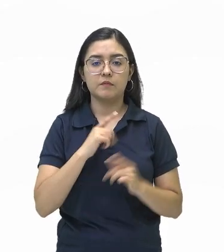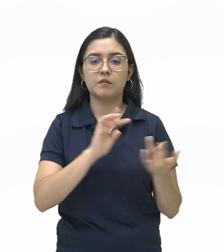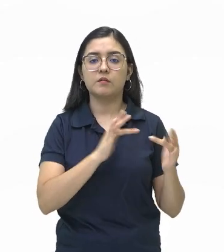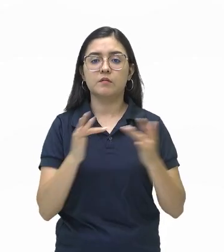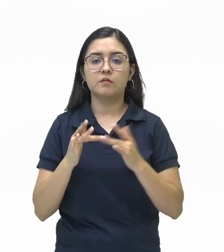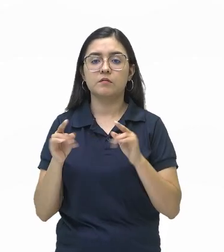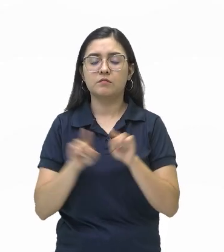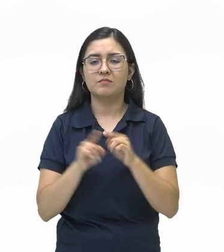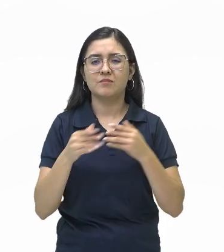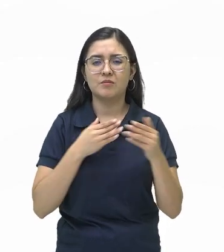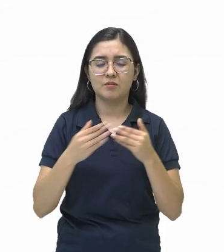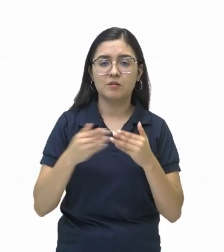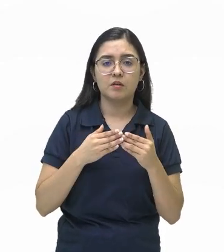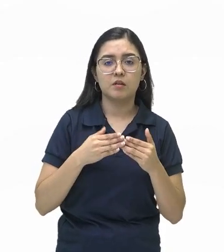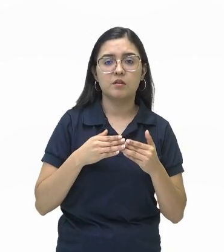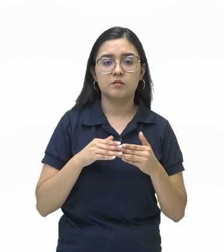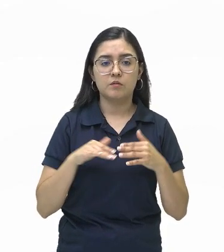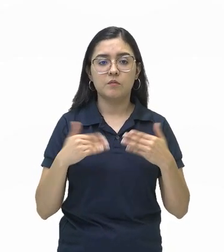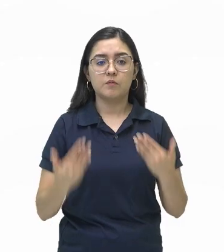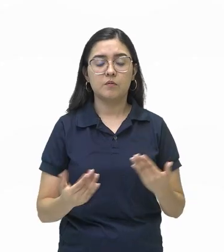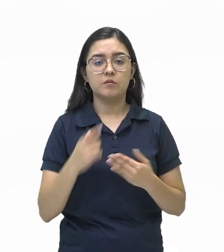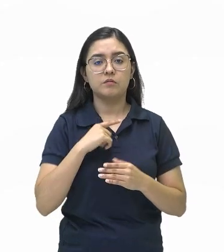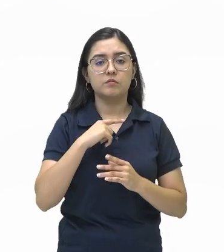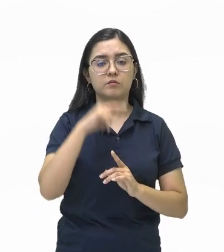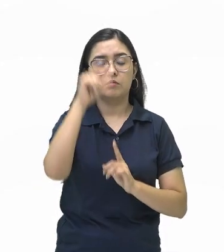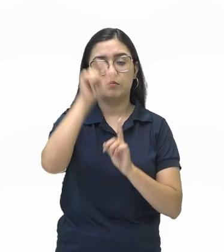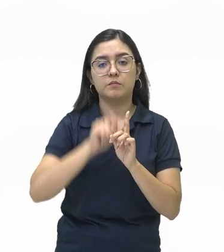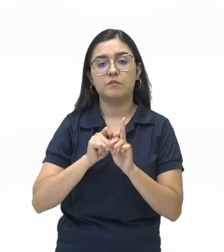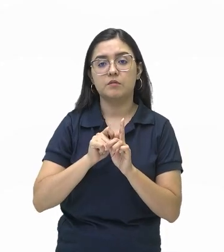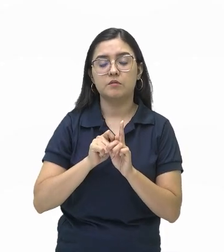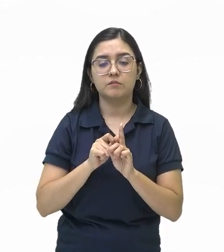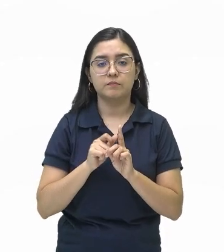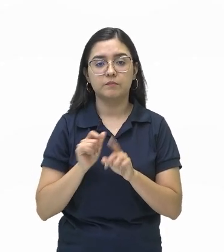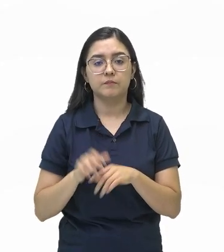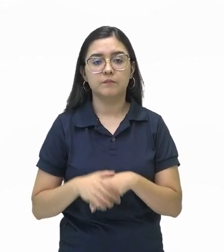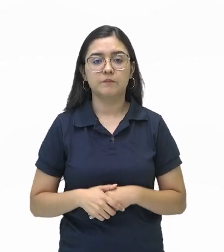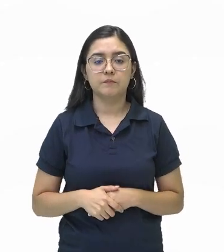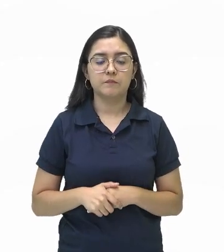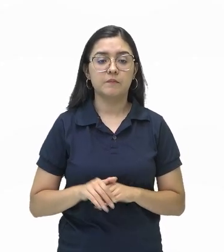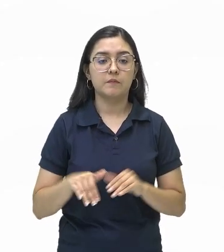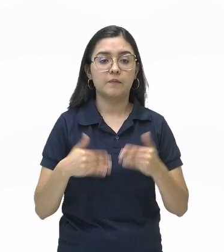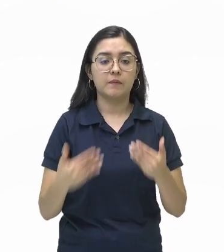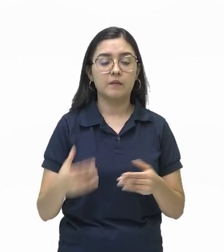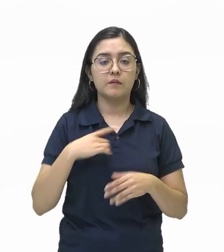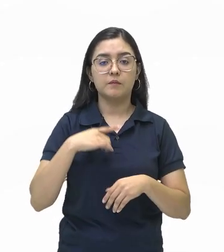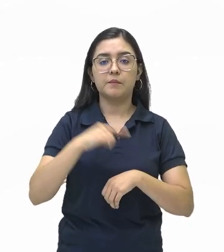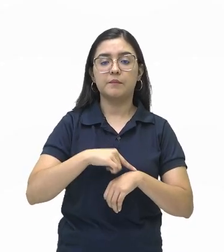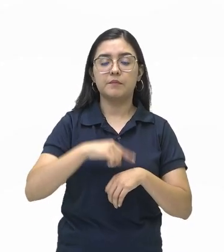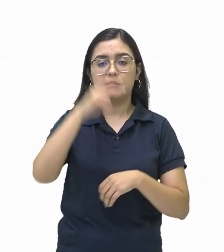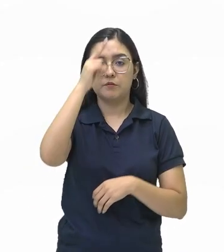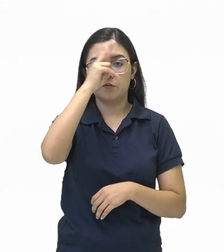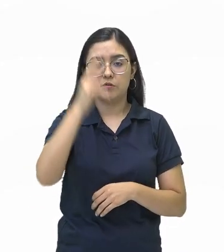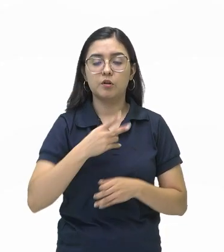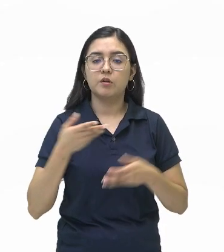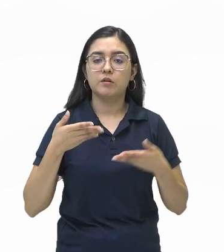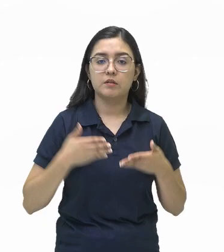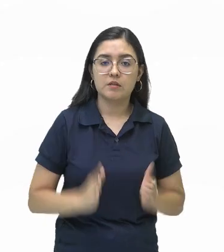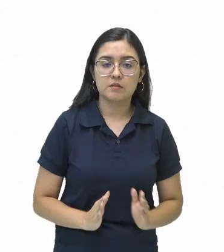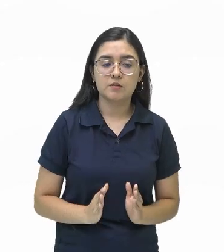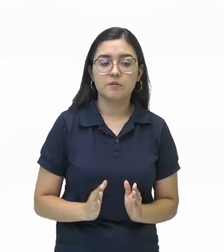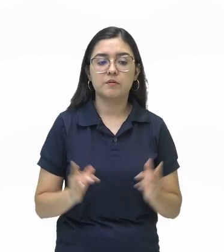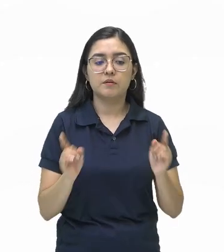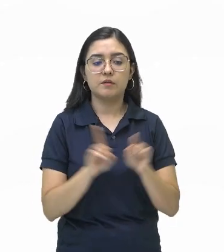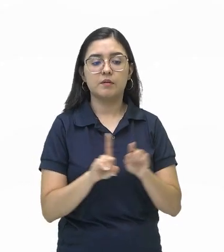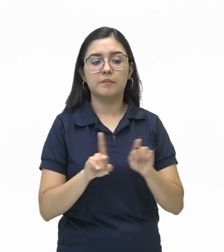dada. Não interessa a circunstância dada à pessoa, não interessa o momento histórico em que ela nasceu, né?